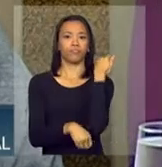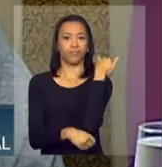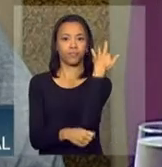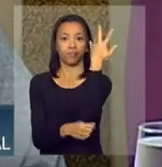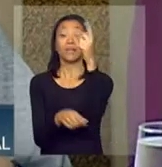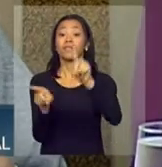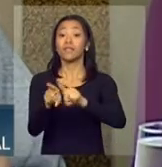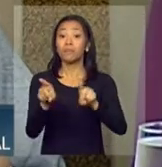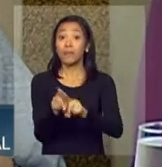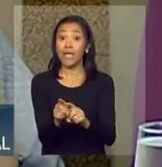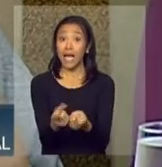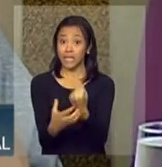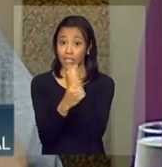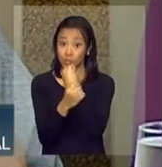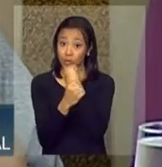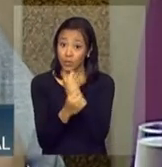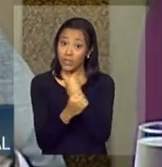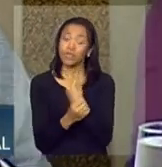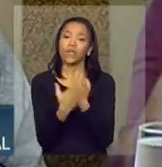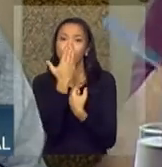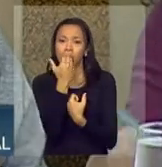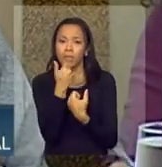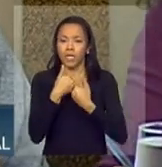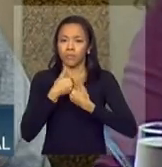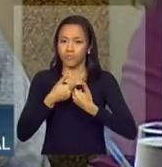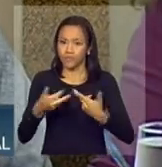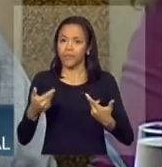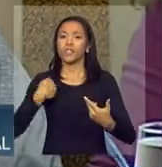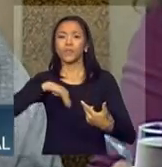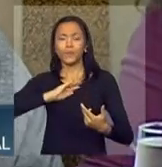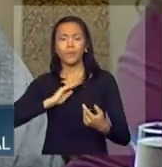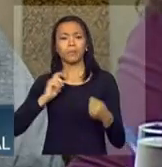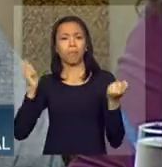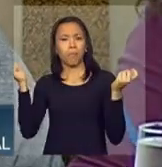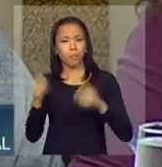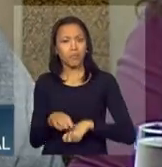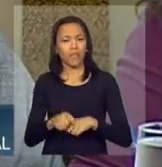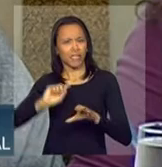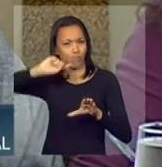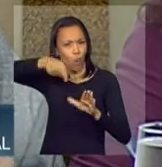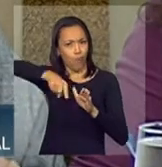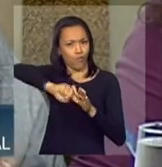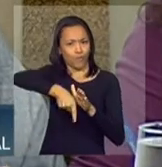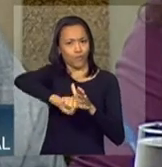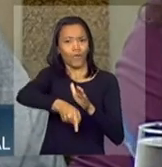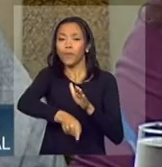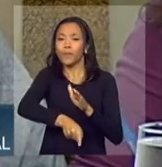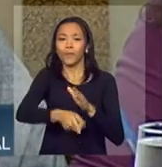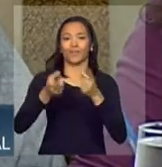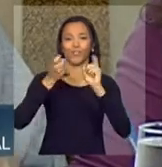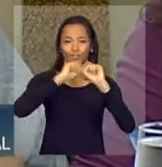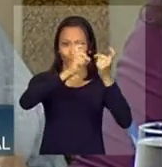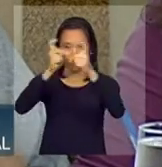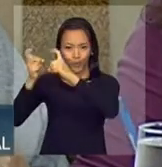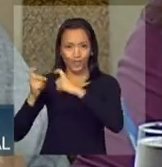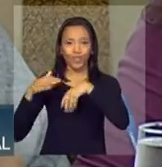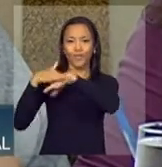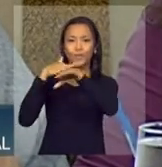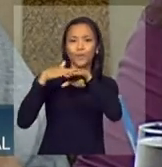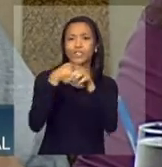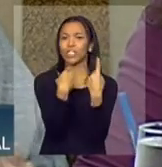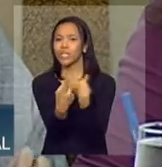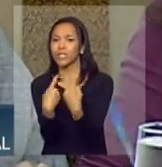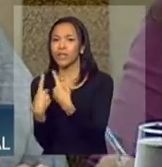alimentar e nutricional em outros biomas, que nos permite aprofundar mais o debate com essas